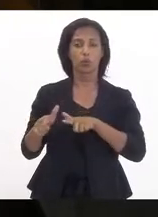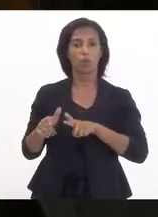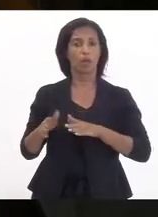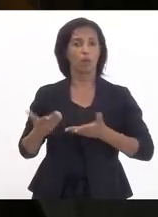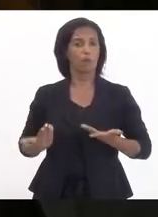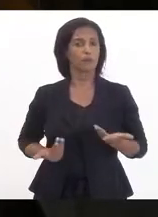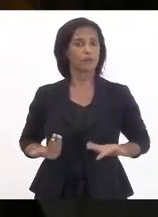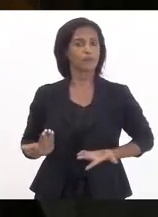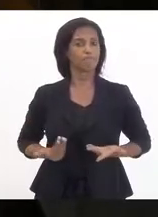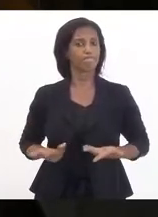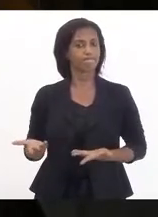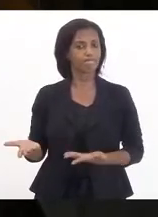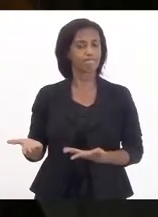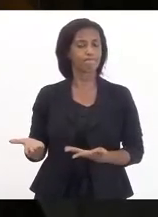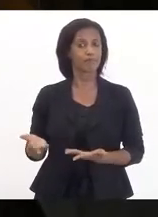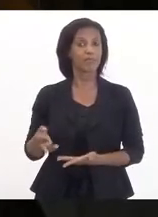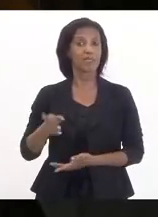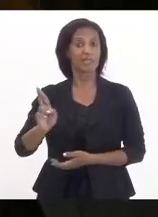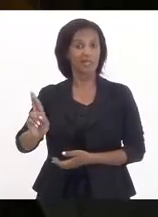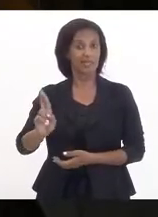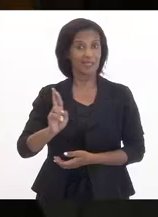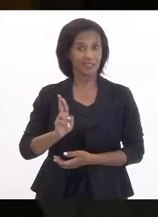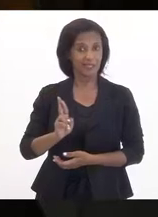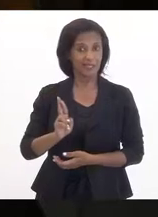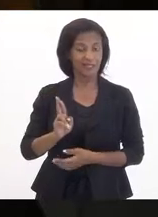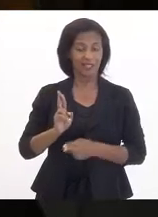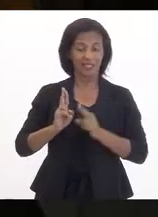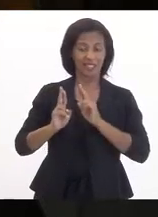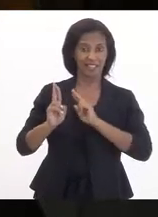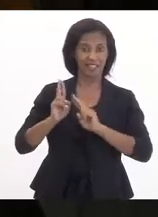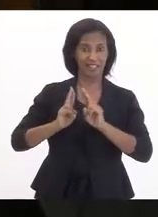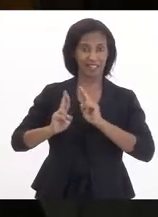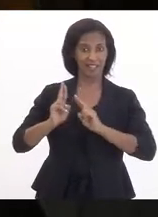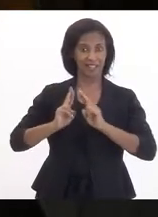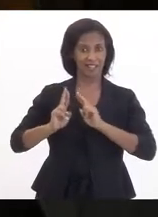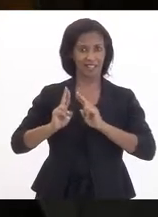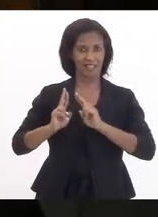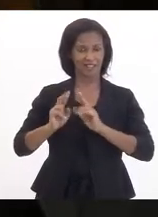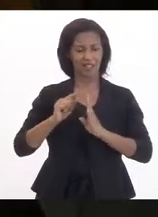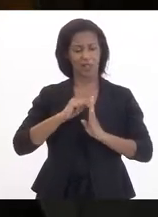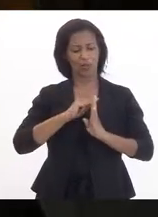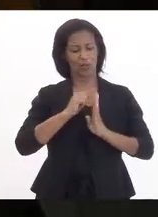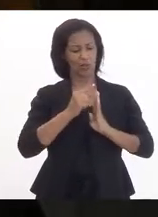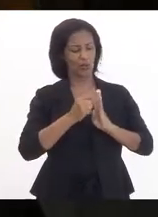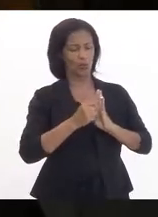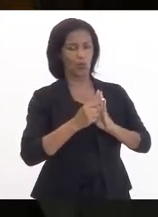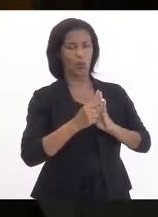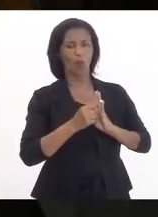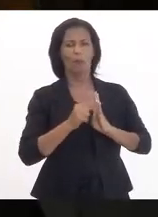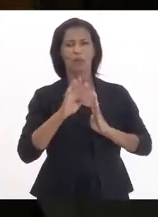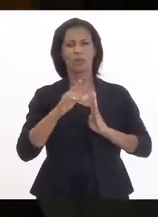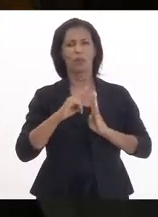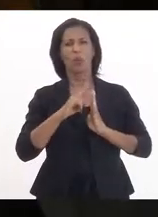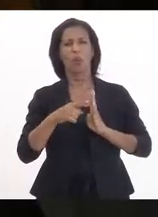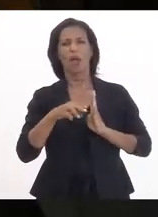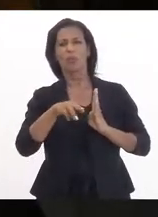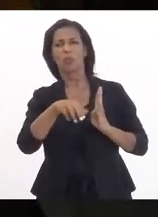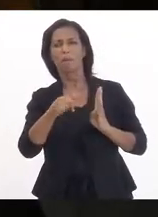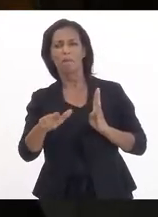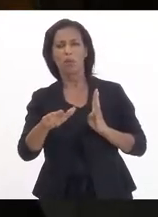a resposta, deputado Waldeck, em relação aos quase 4 mil funcionários da